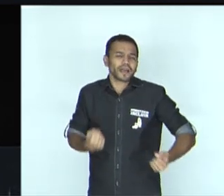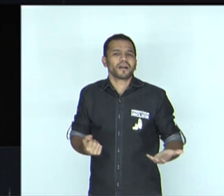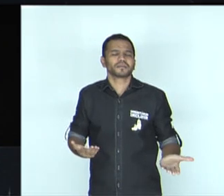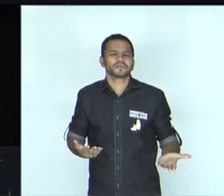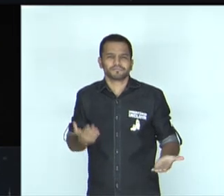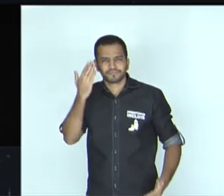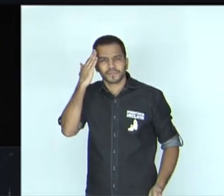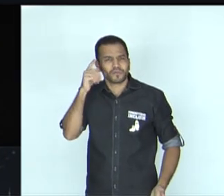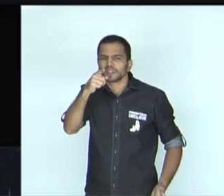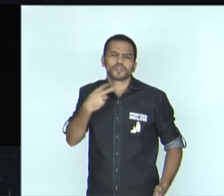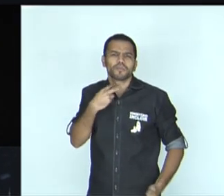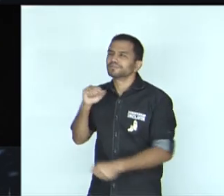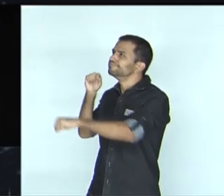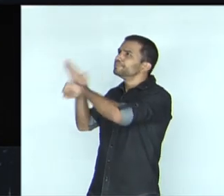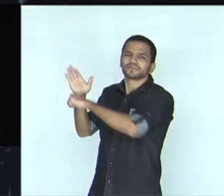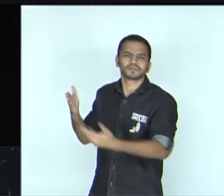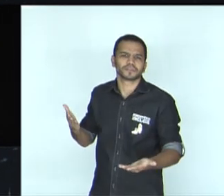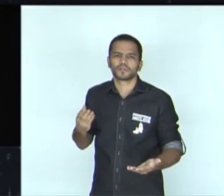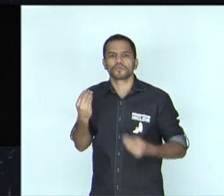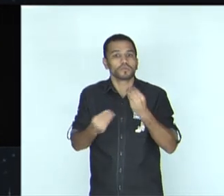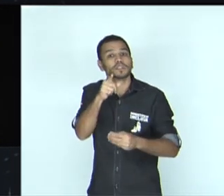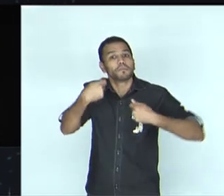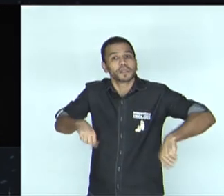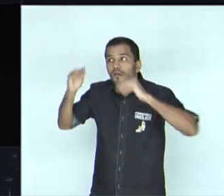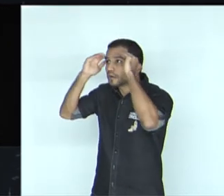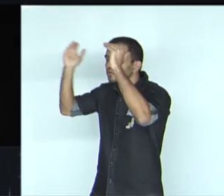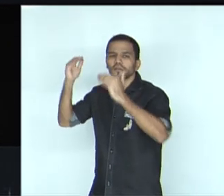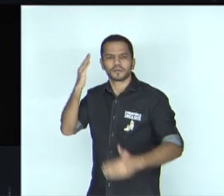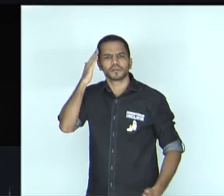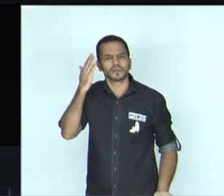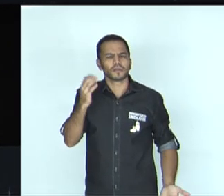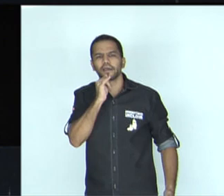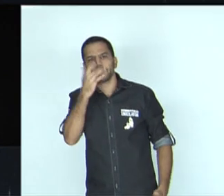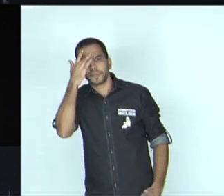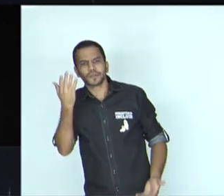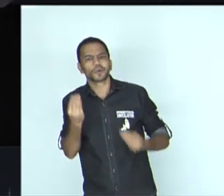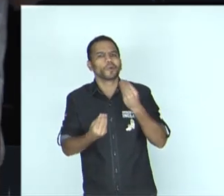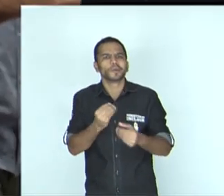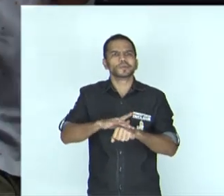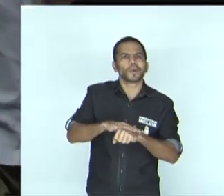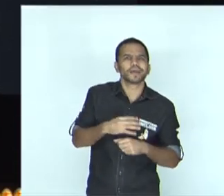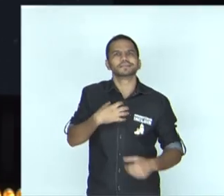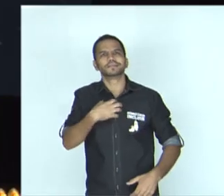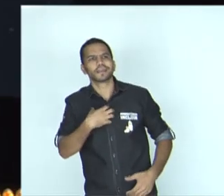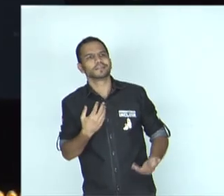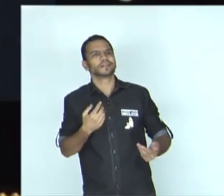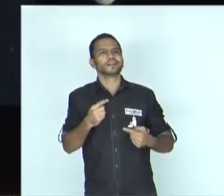ele está com coceira? Por que que ele está com dor de cabeça? Por que que está com enxaqueca? Por que que está